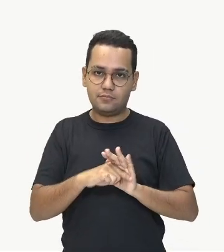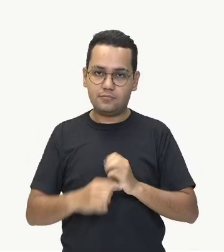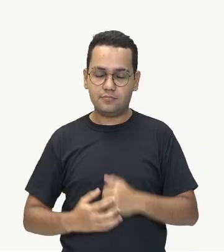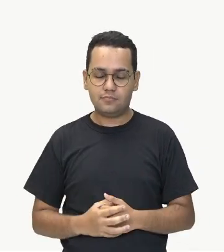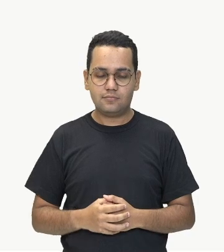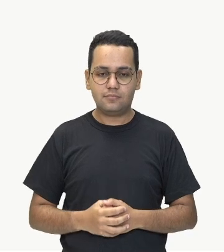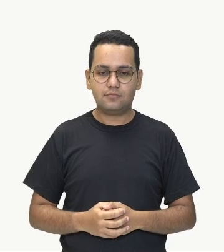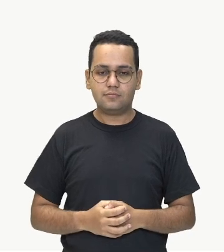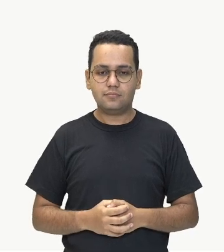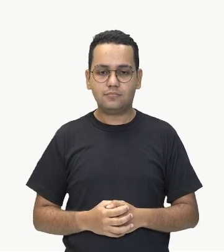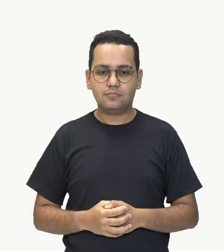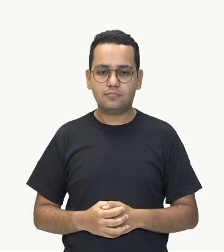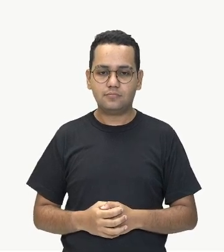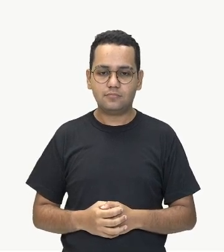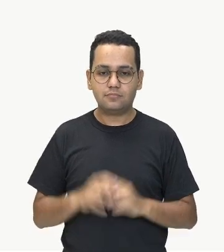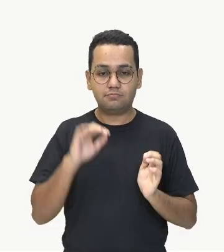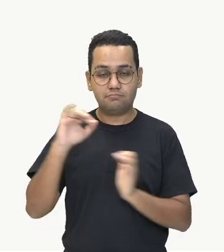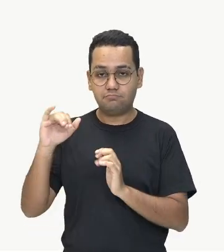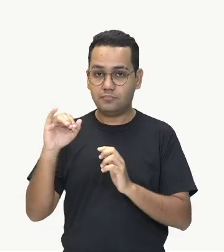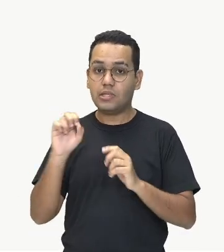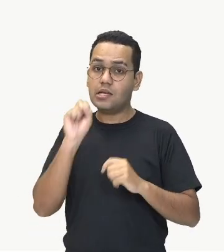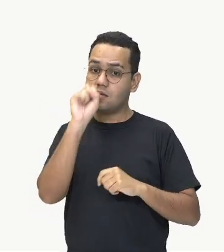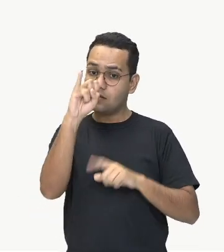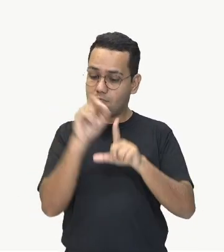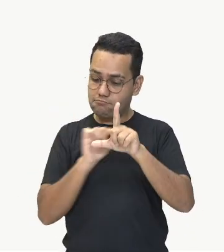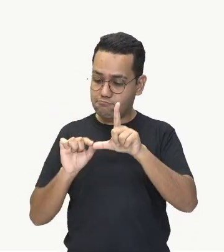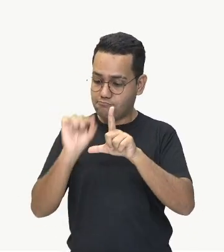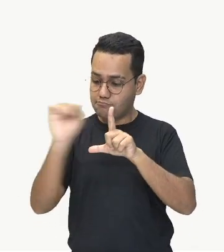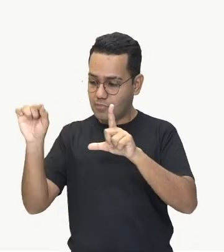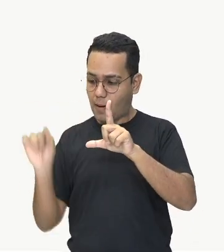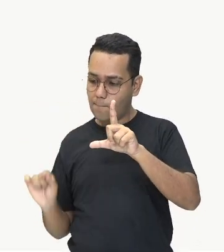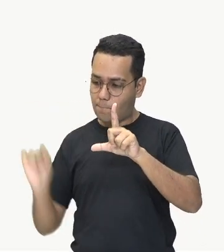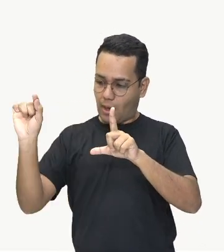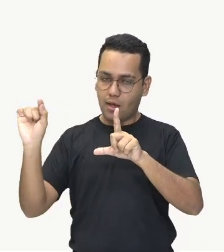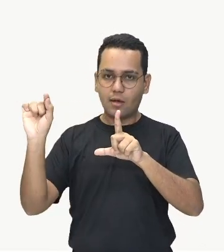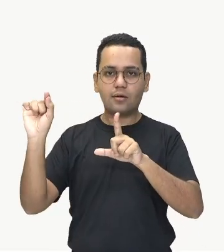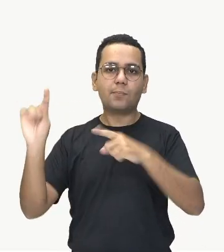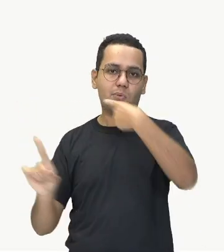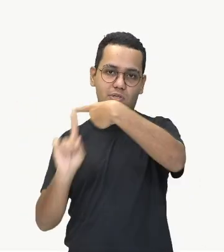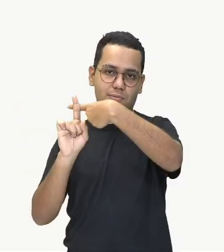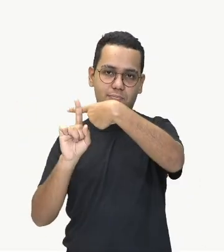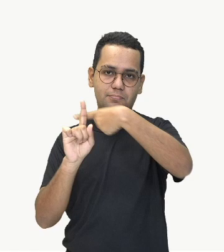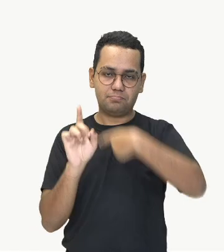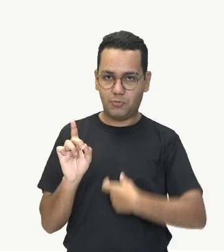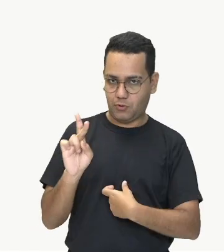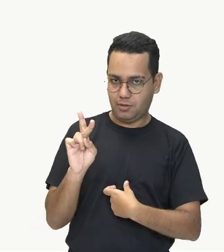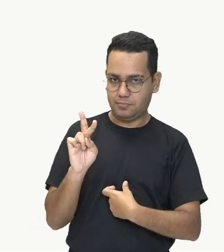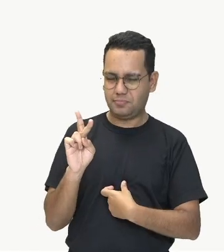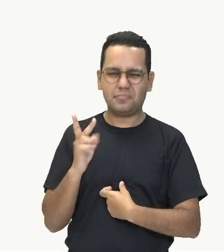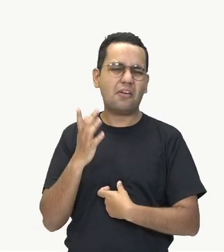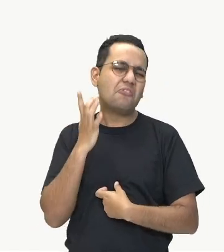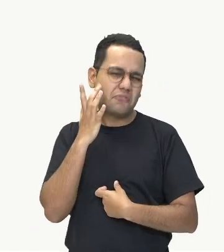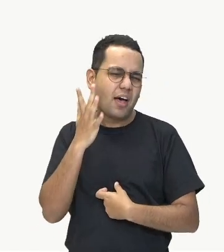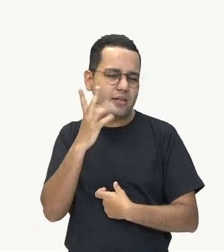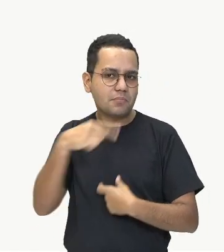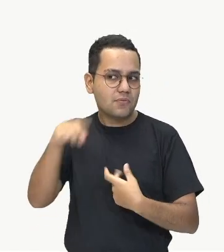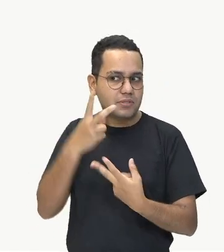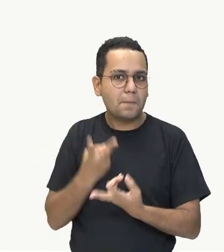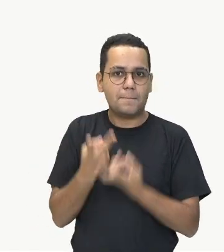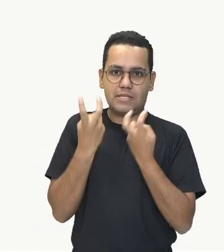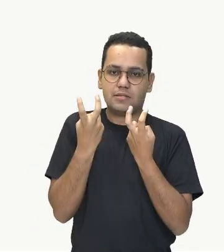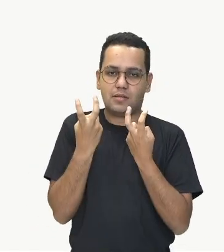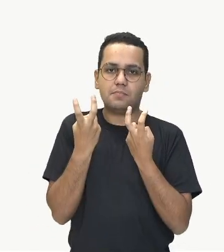descendo é negativo se ele está subindo Ele é positivo tá outra forma de você